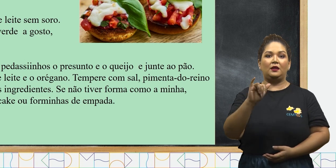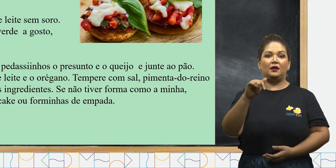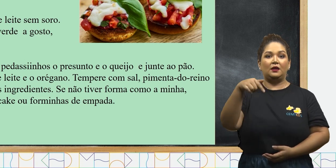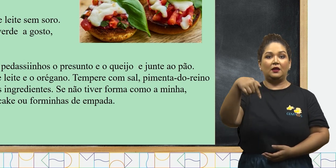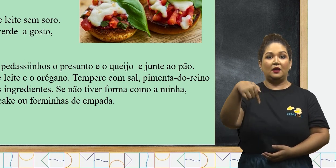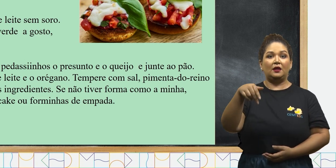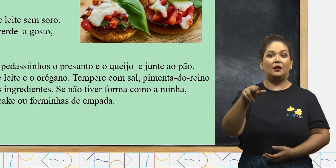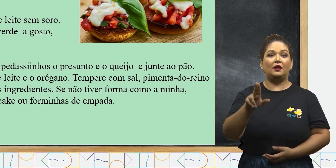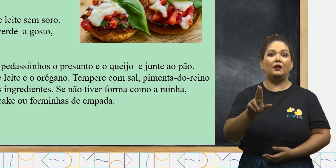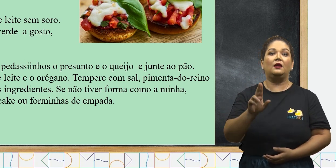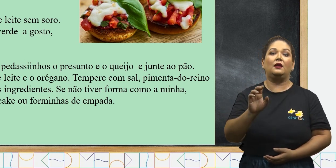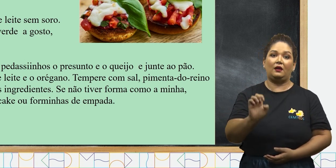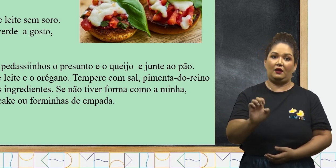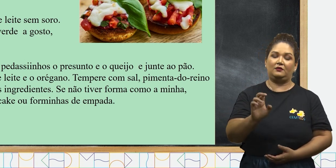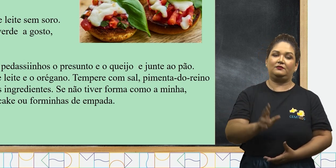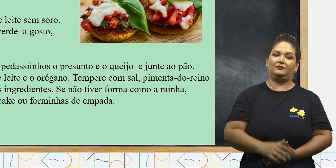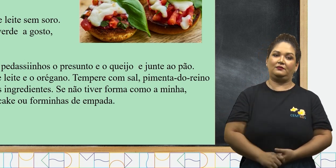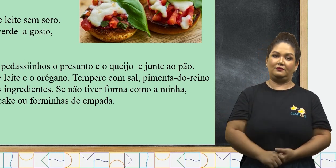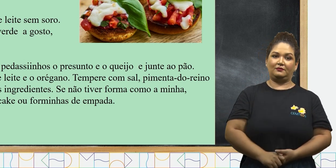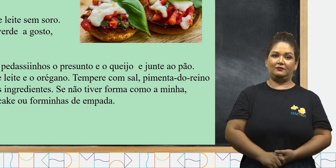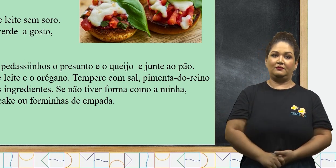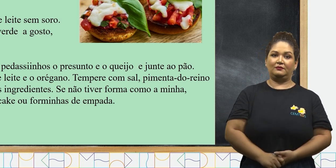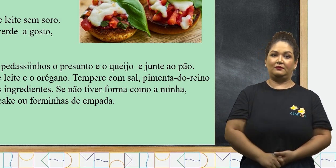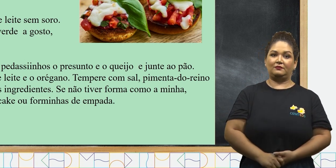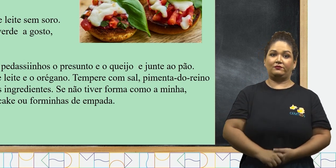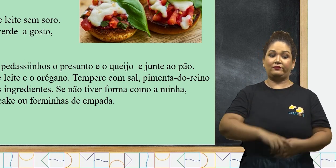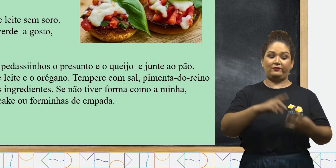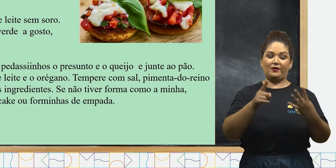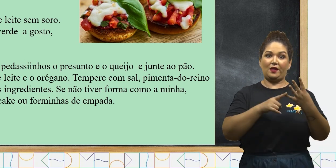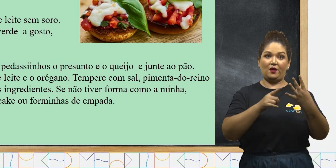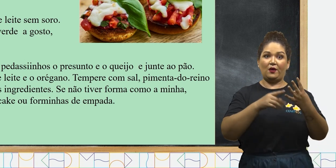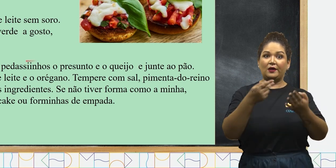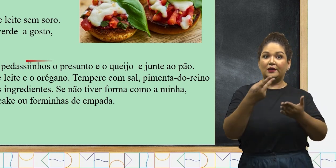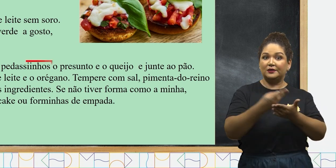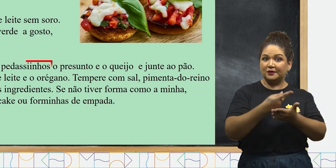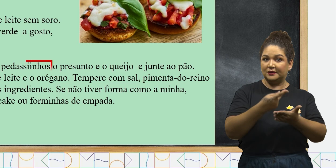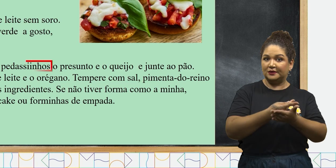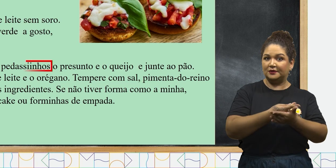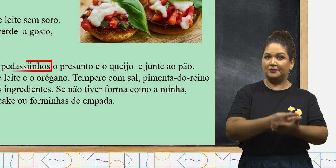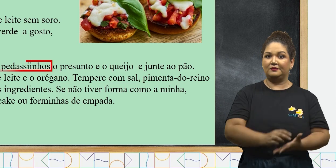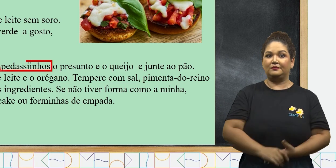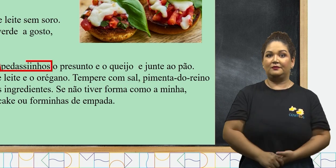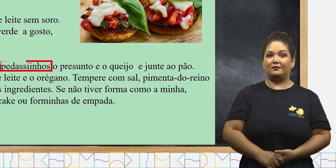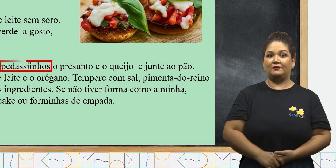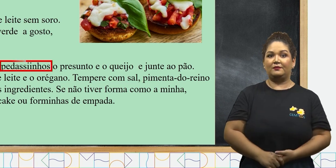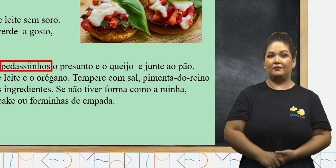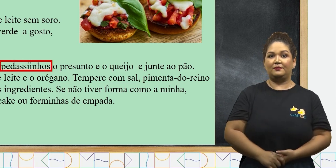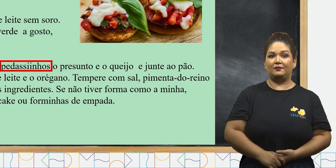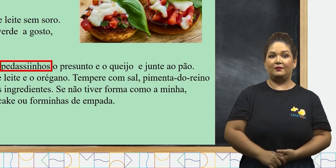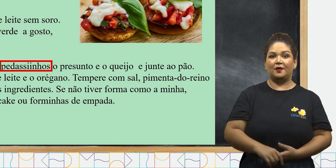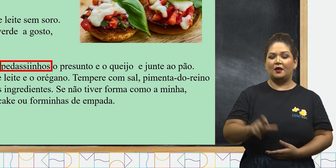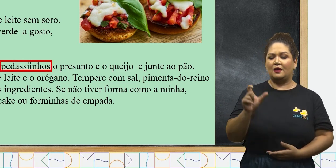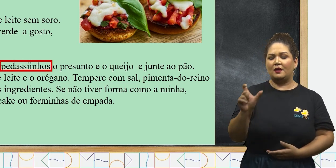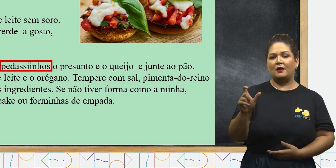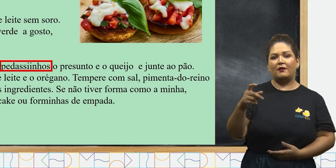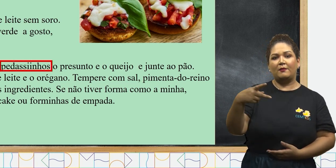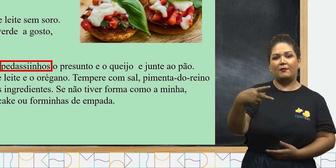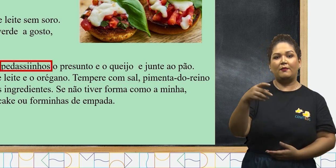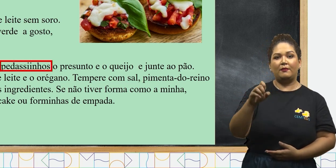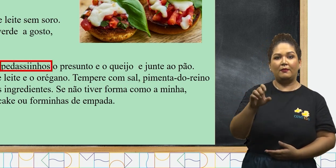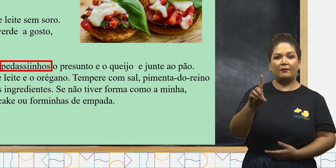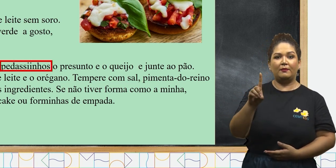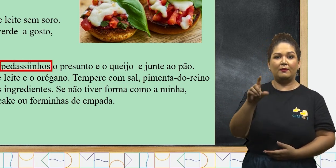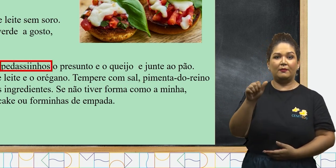com Q-U-E. Quarto erro de ortografia: pedacinhos não